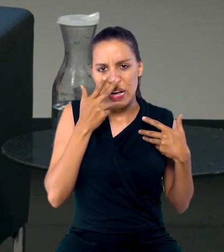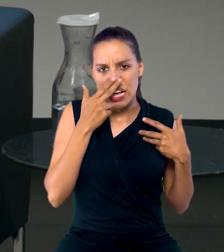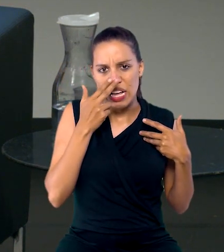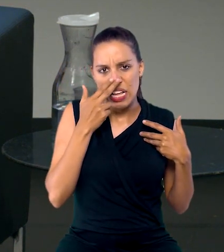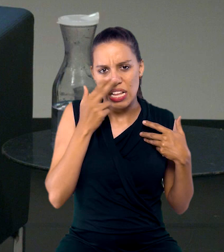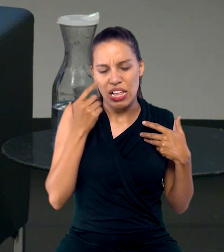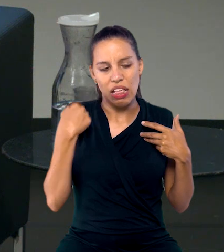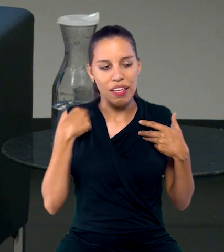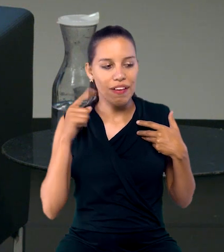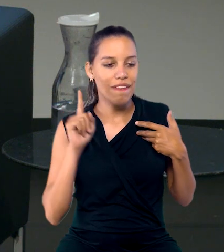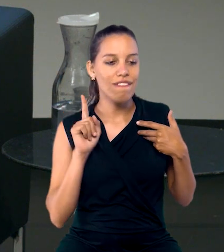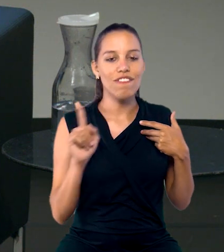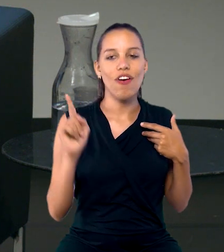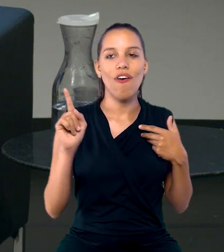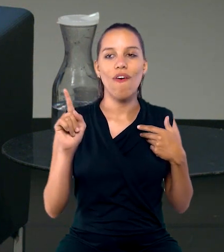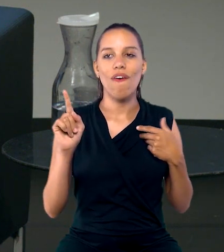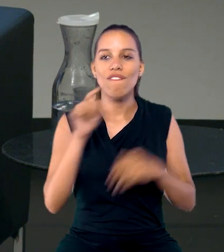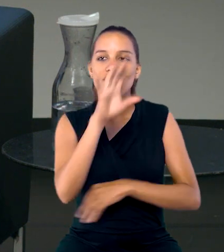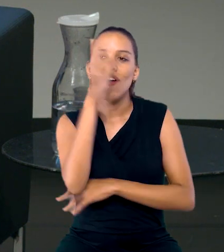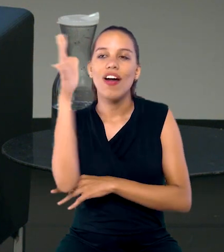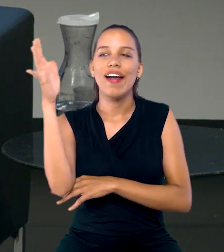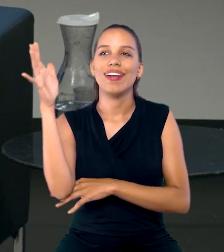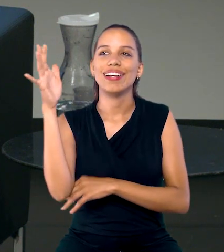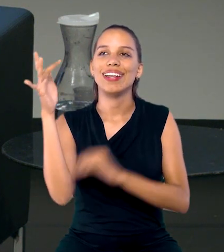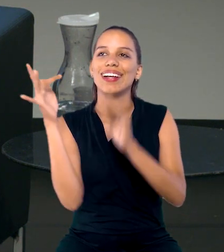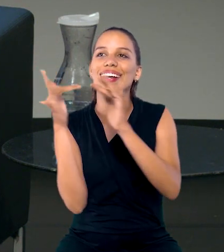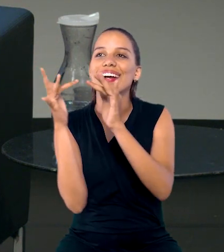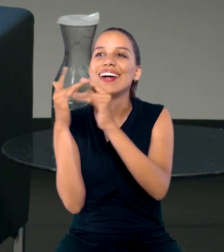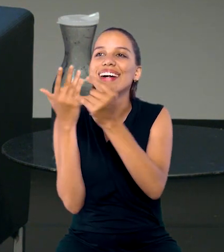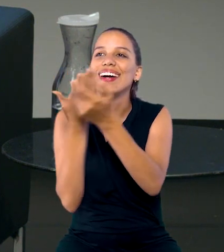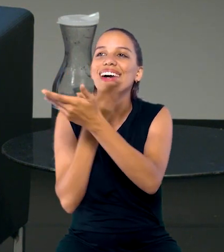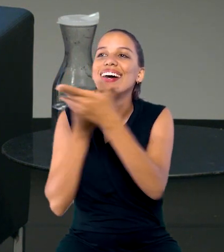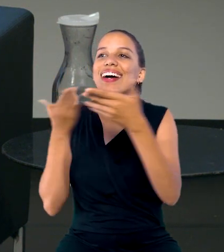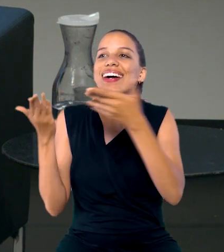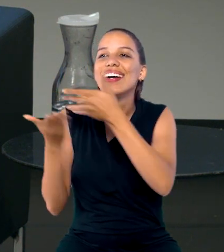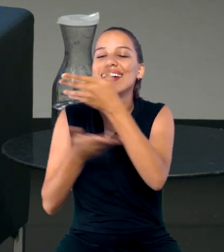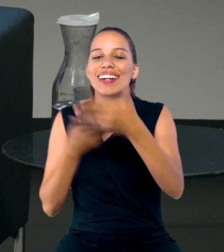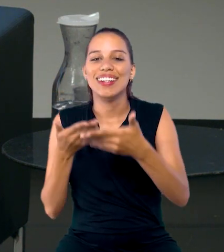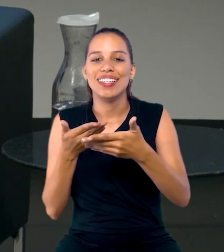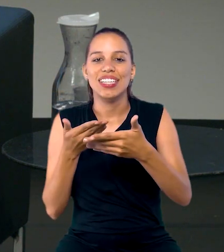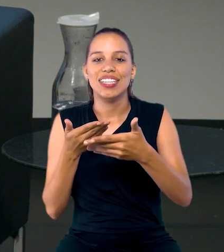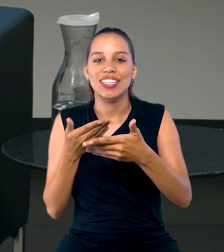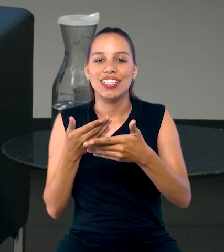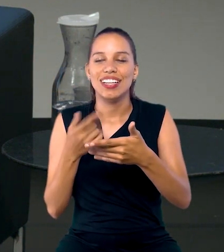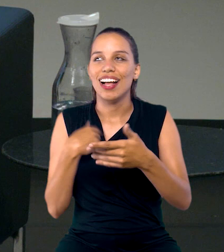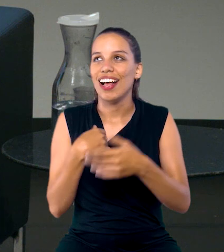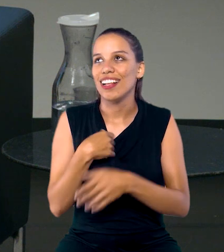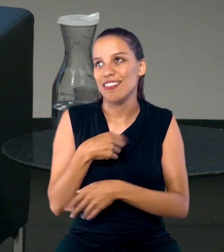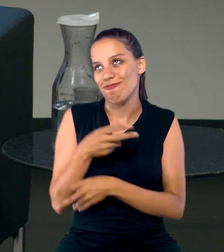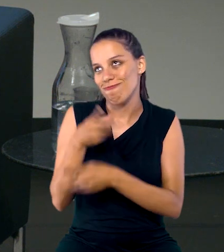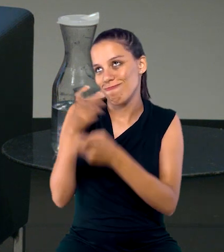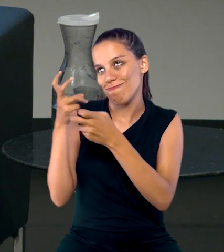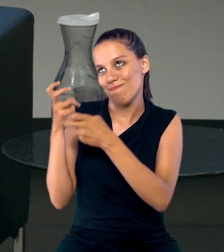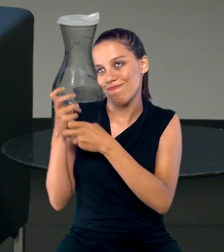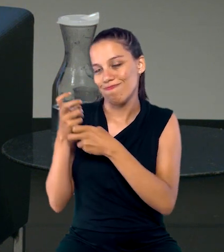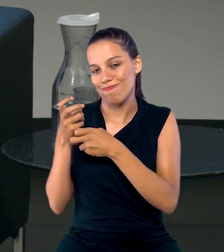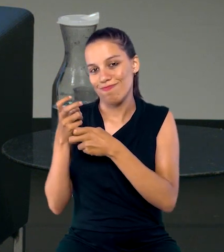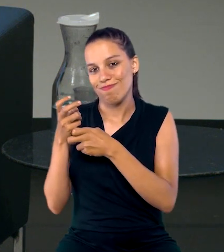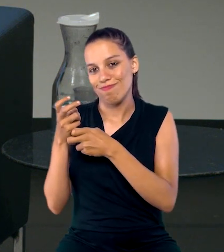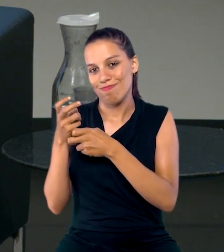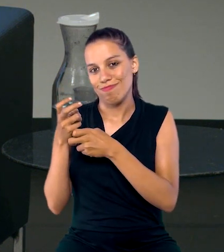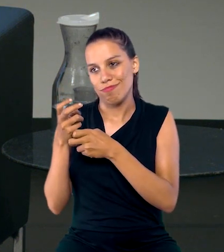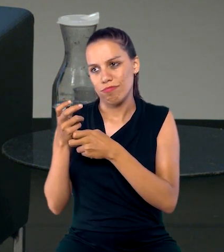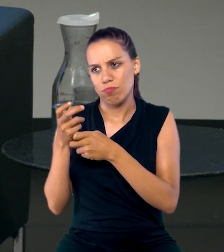algum momento que eu vou para a floresta, entrar em contato com a natureza, essa coisa de consumo, né, de paisagem, não é